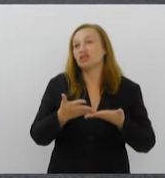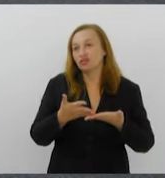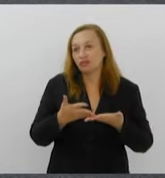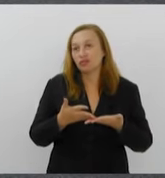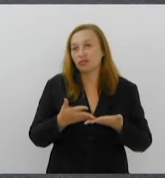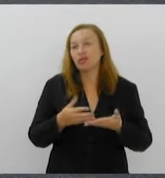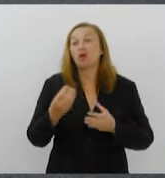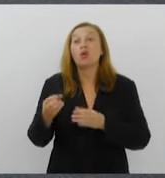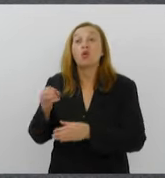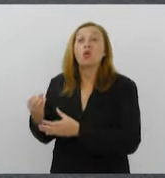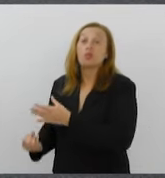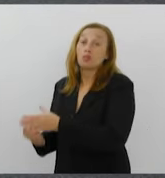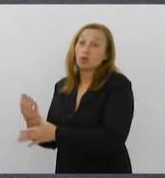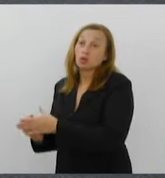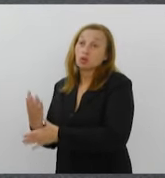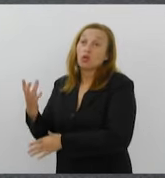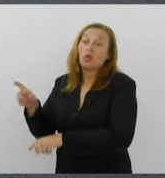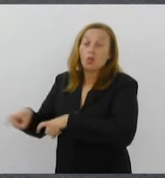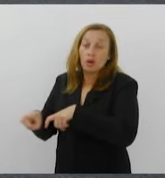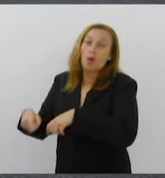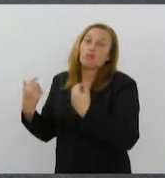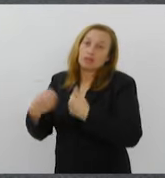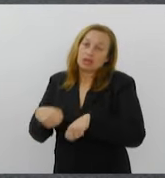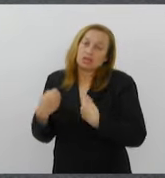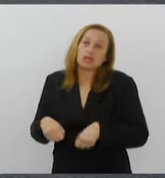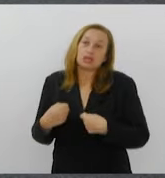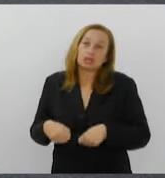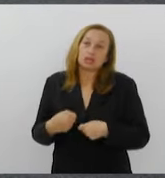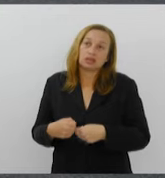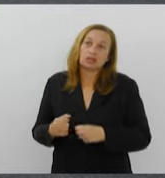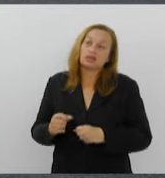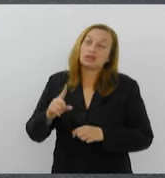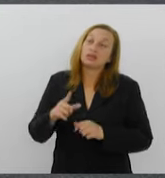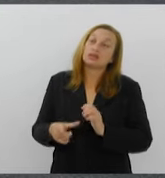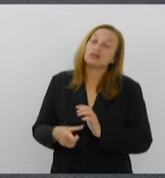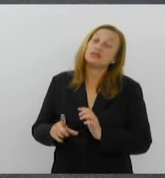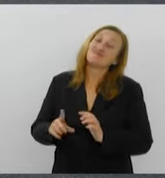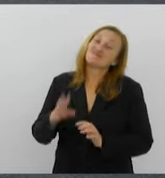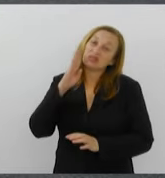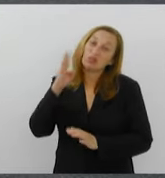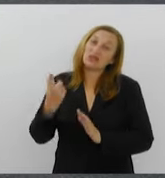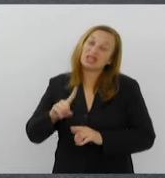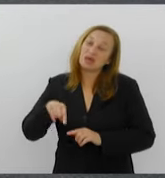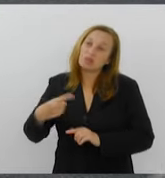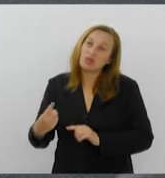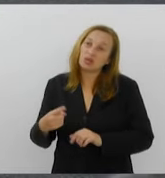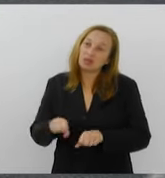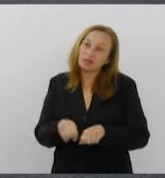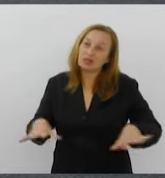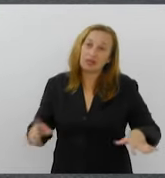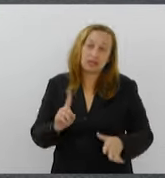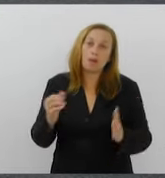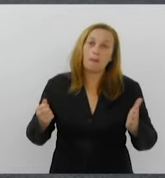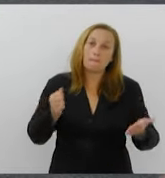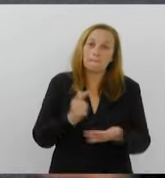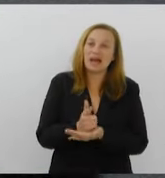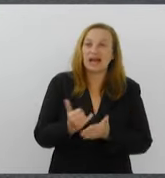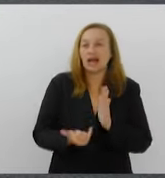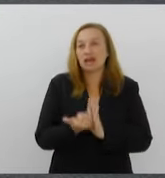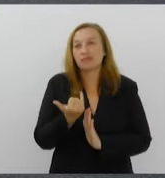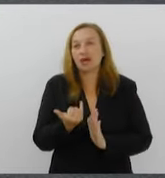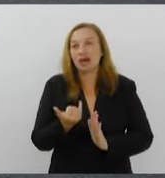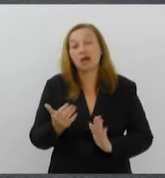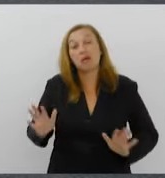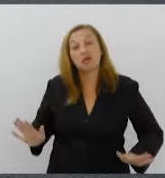incentivo que o produtor rural tanto precisa, principalmente pós-pandemia, não pagar mais impostos, e sim incentivo